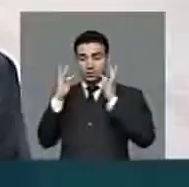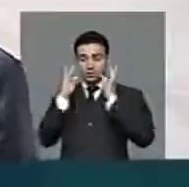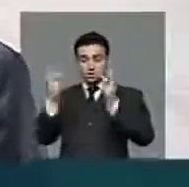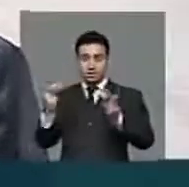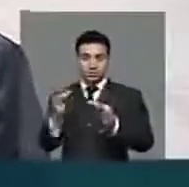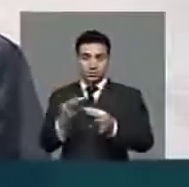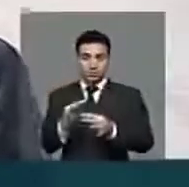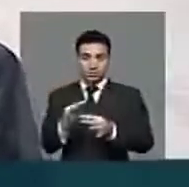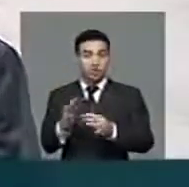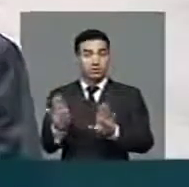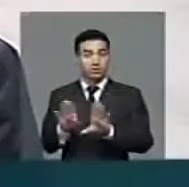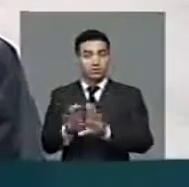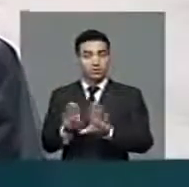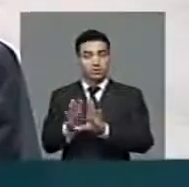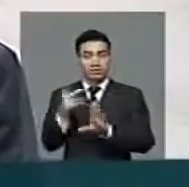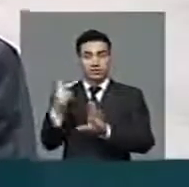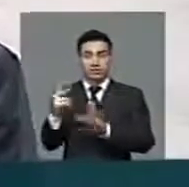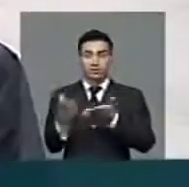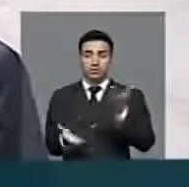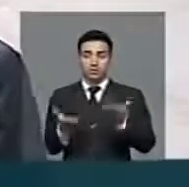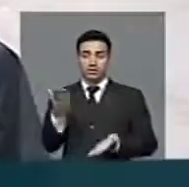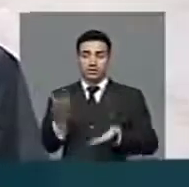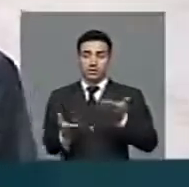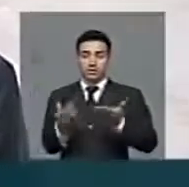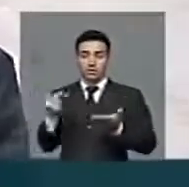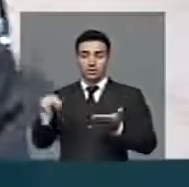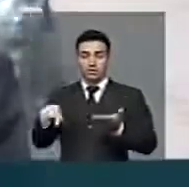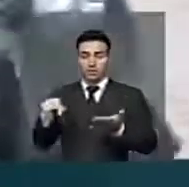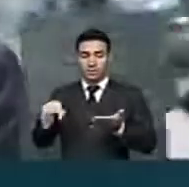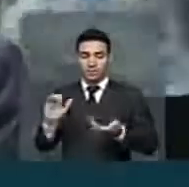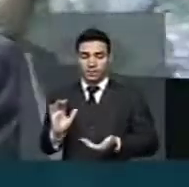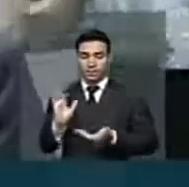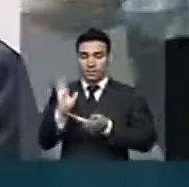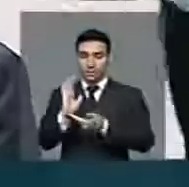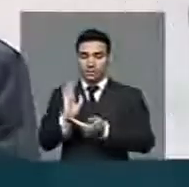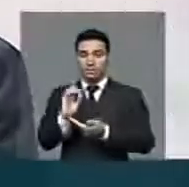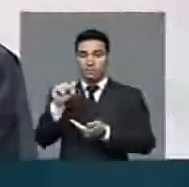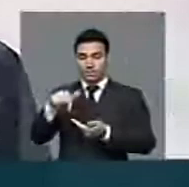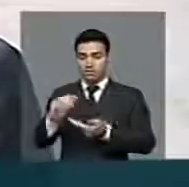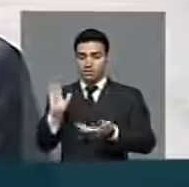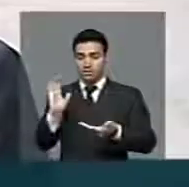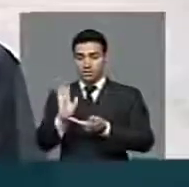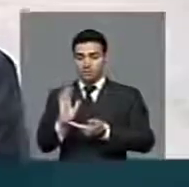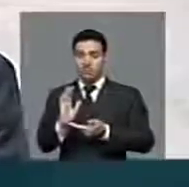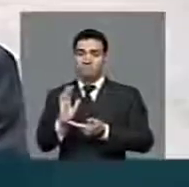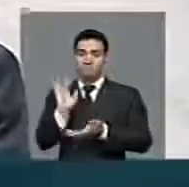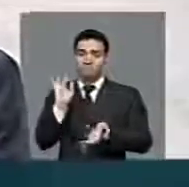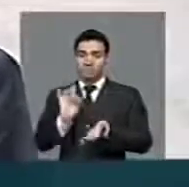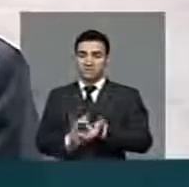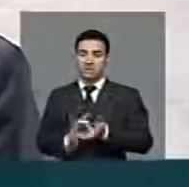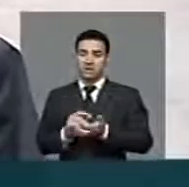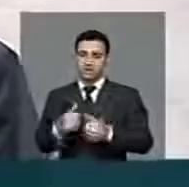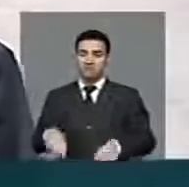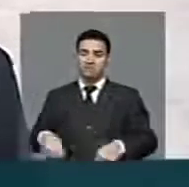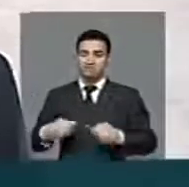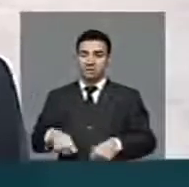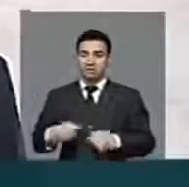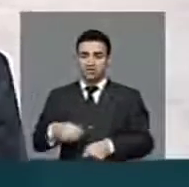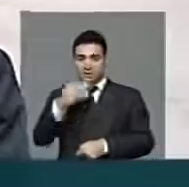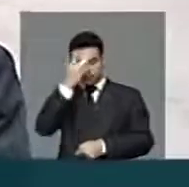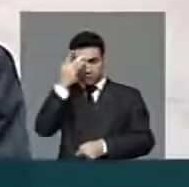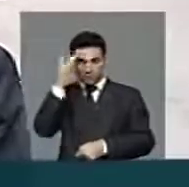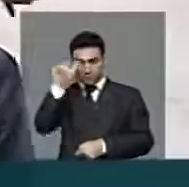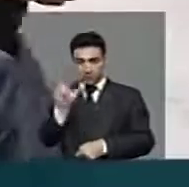e pelo seu equilíbrio aqui nesta casa. Essa casa realmente estava precisando de alguém como a